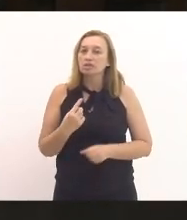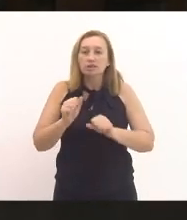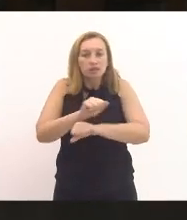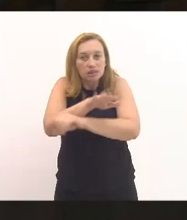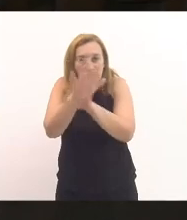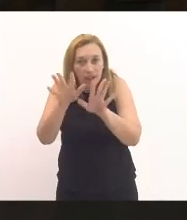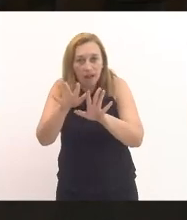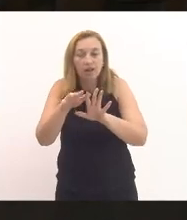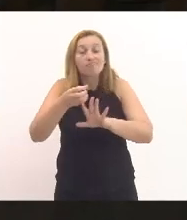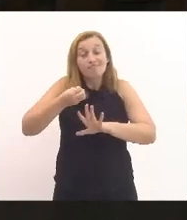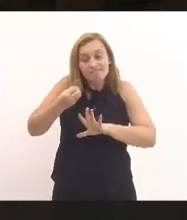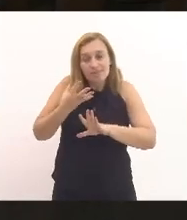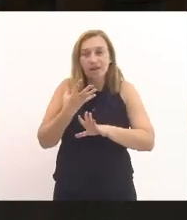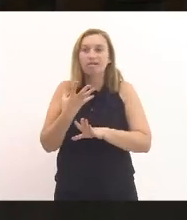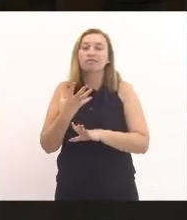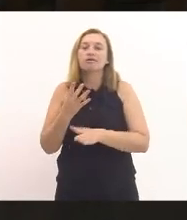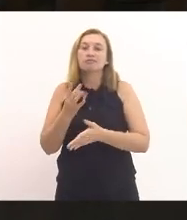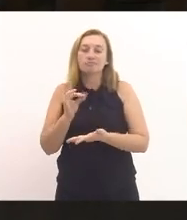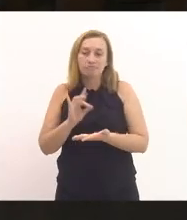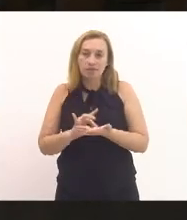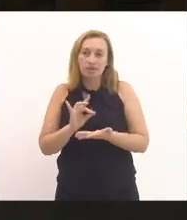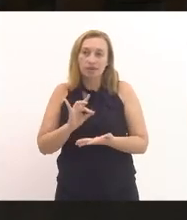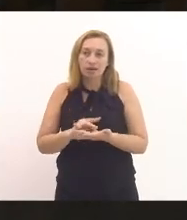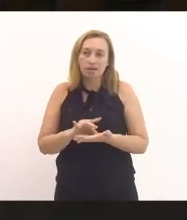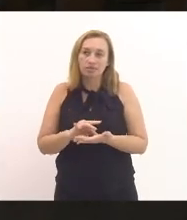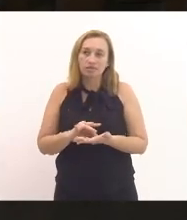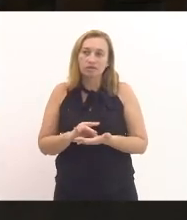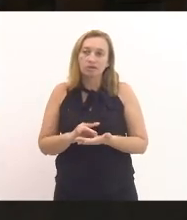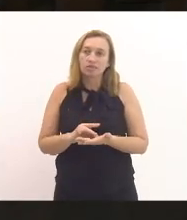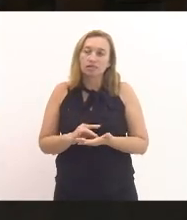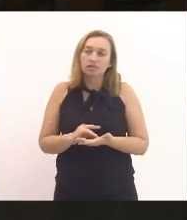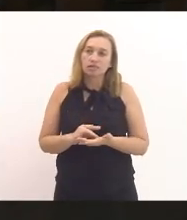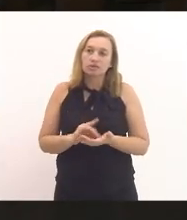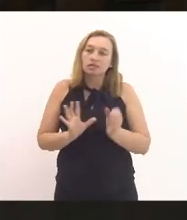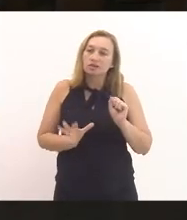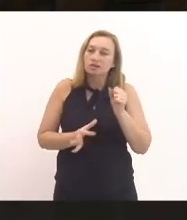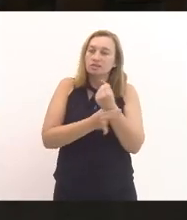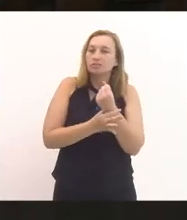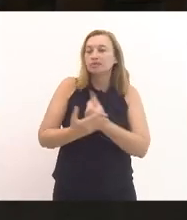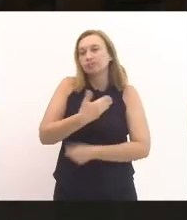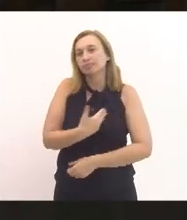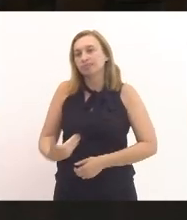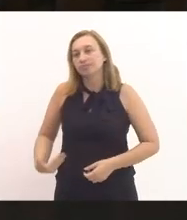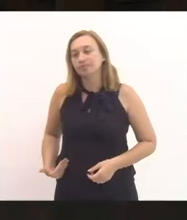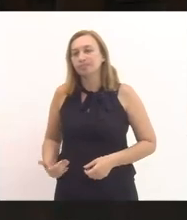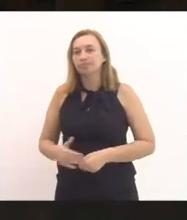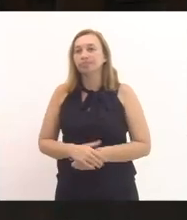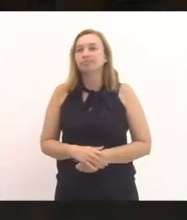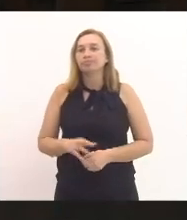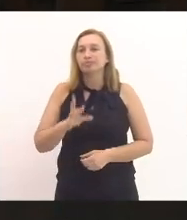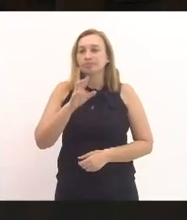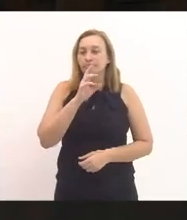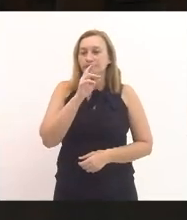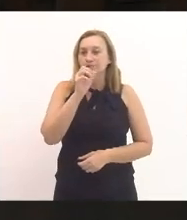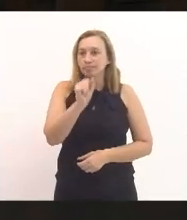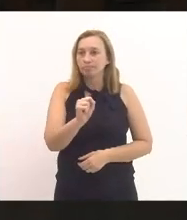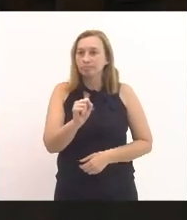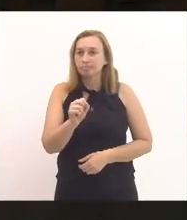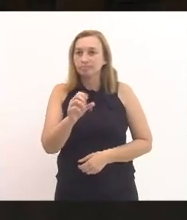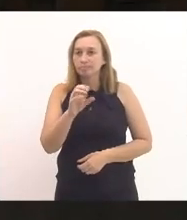transparente muito transparente mesmo nós somos pró-segurança pública o Rodrigo Amorim